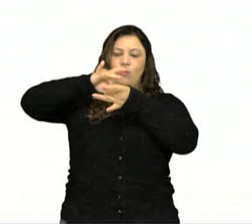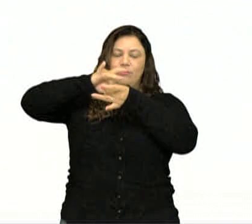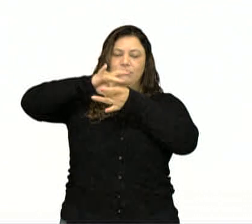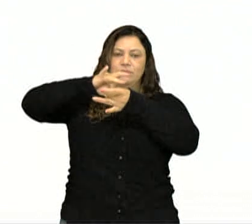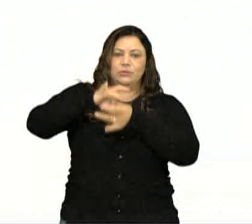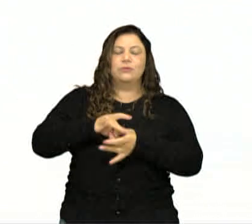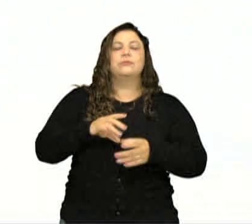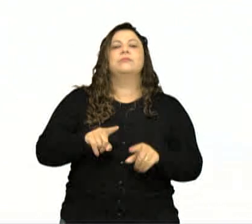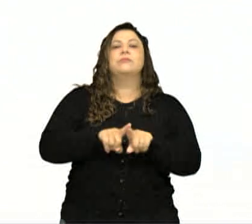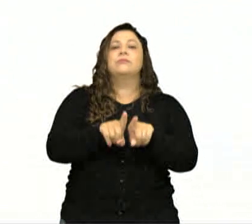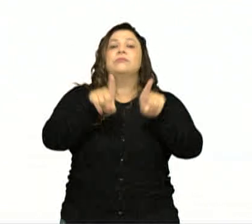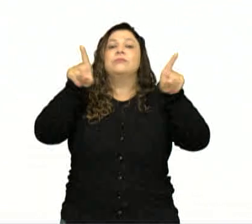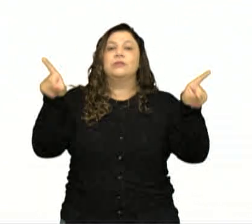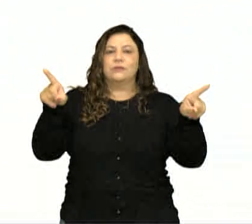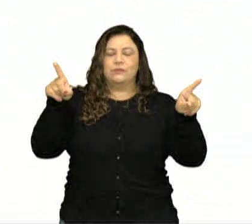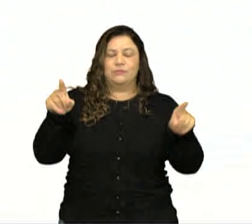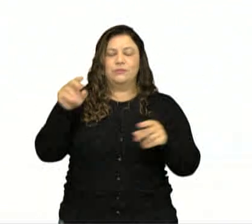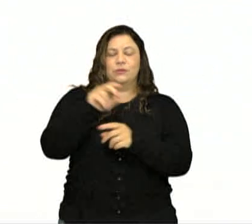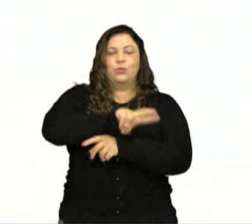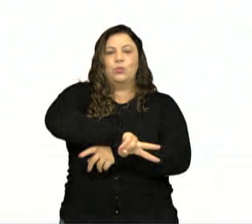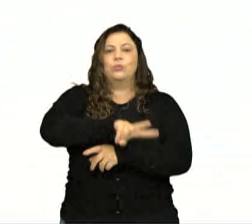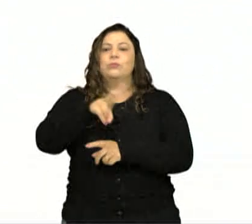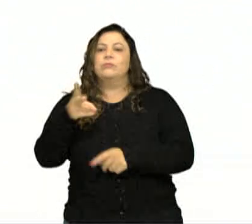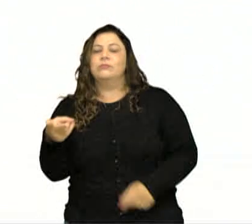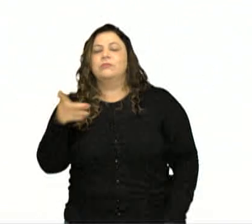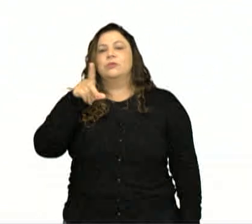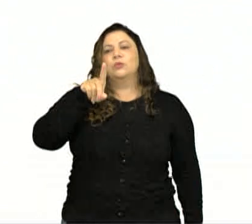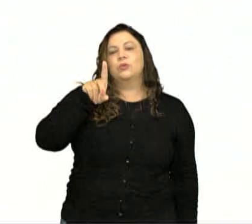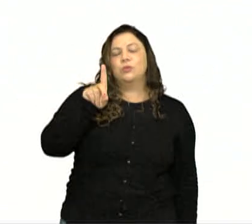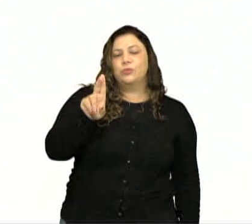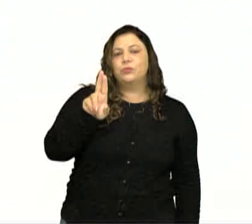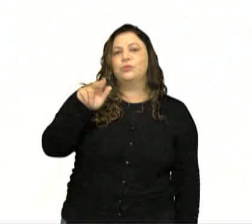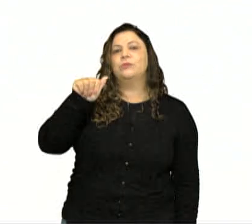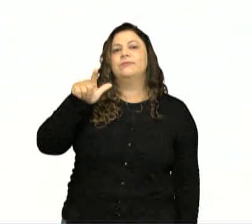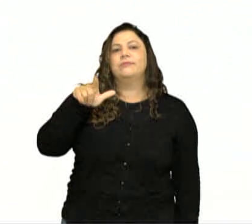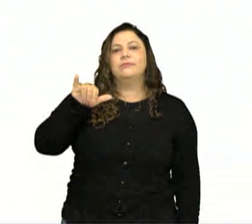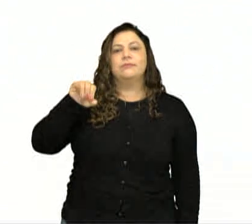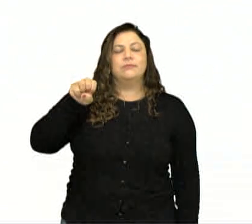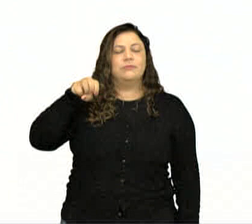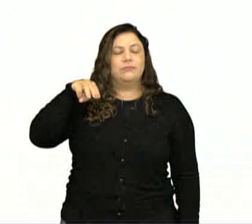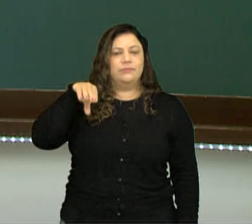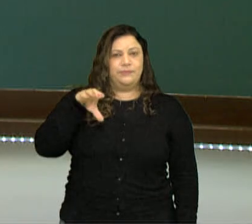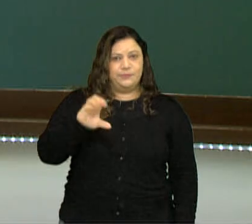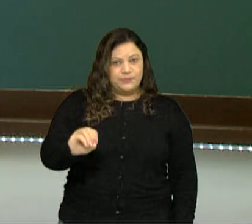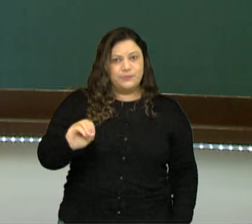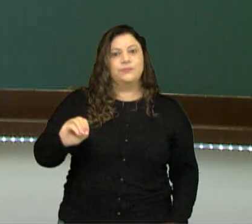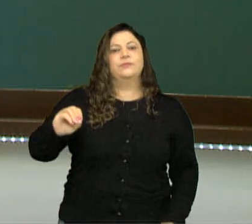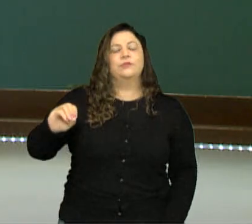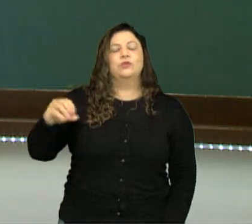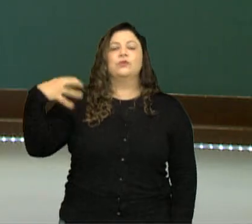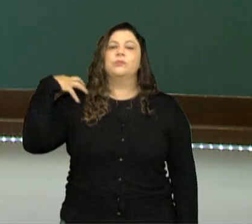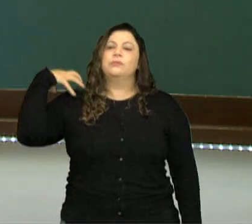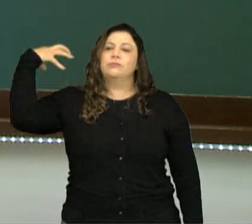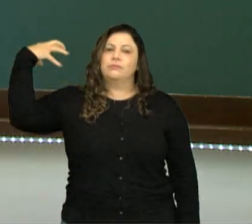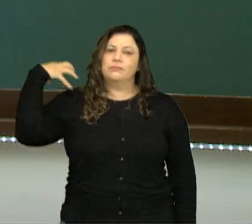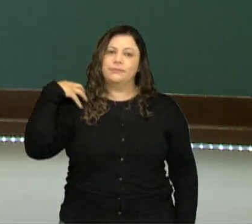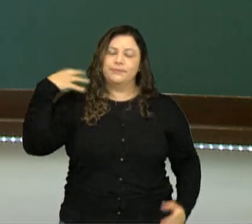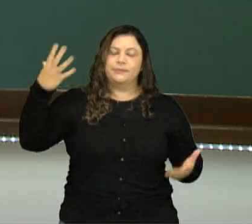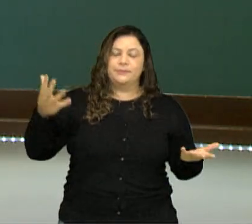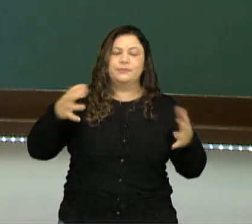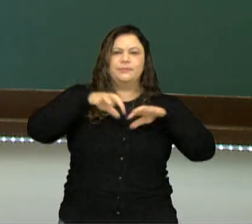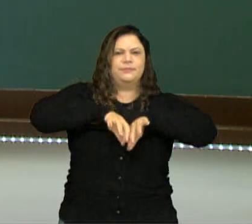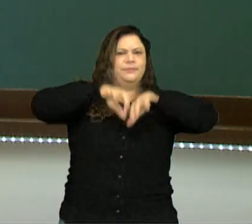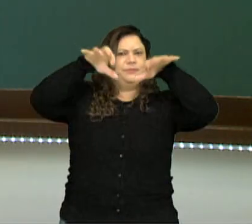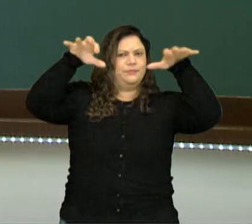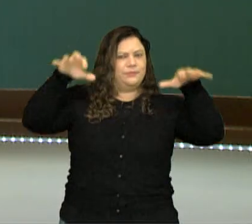colocado em oposição ao dualismo. Temos que lembrar então do dualismo platônico, por exemplo, divisão muito